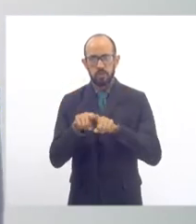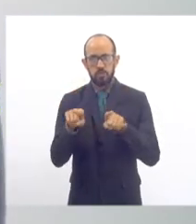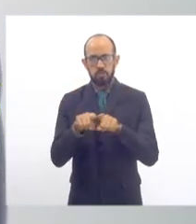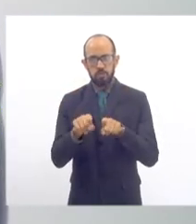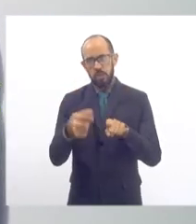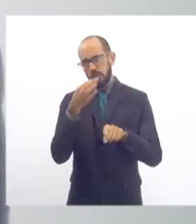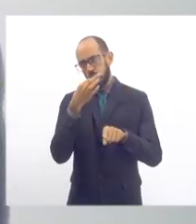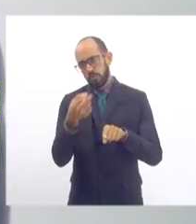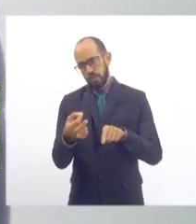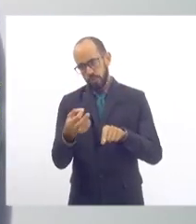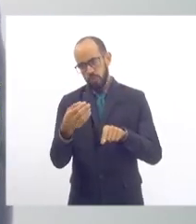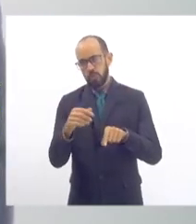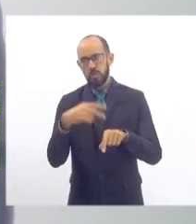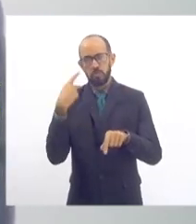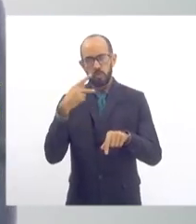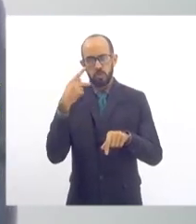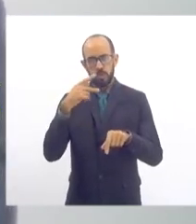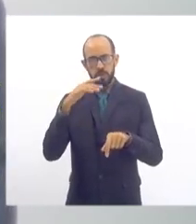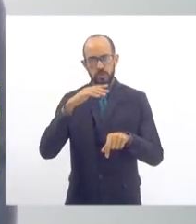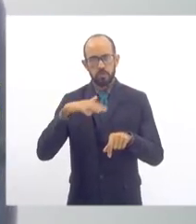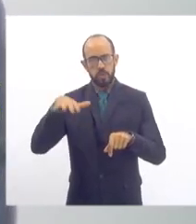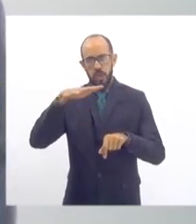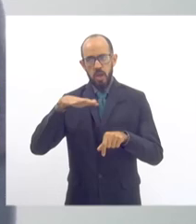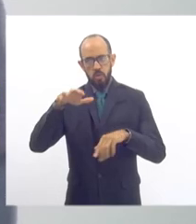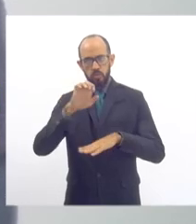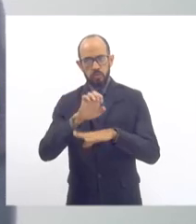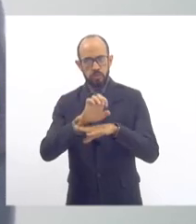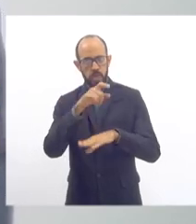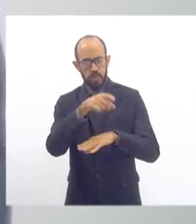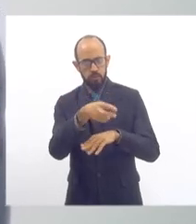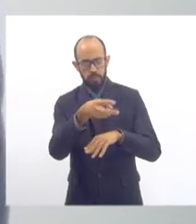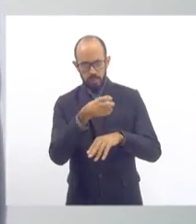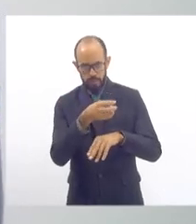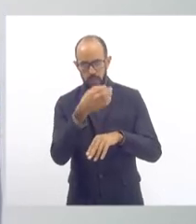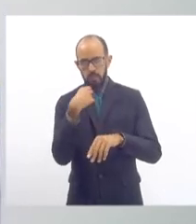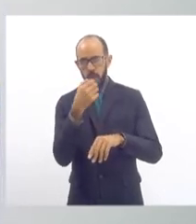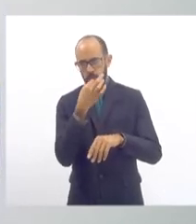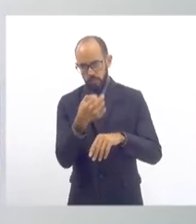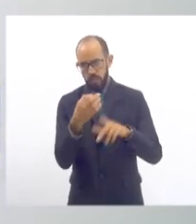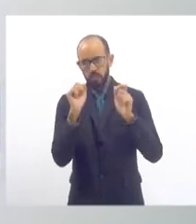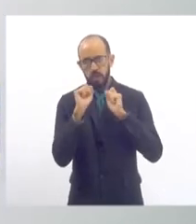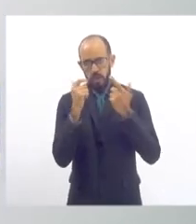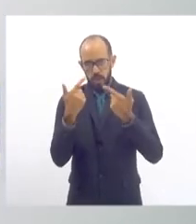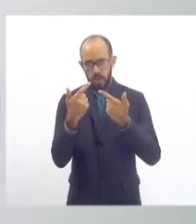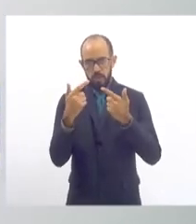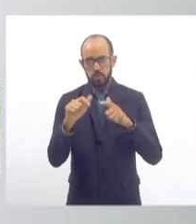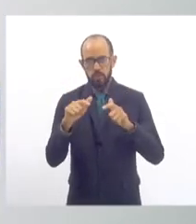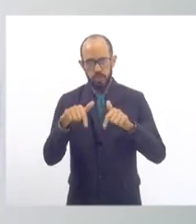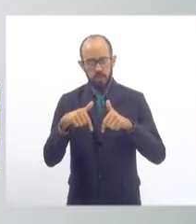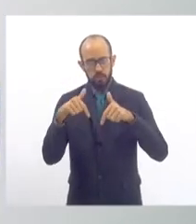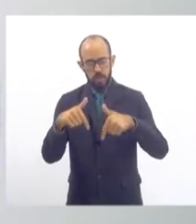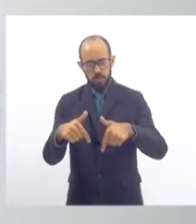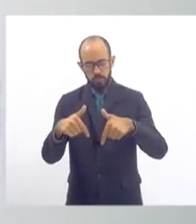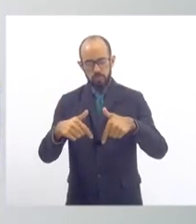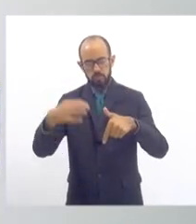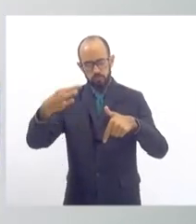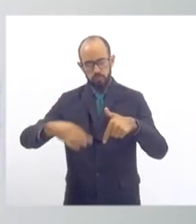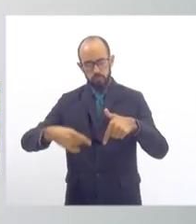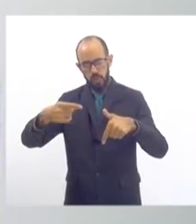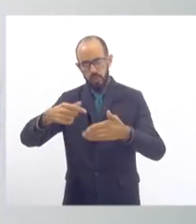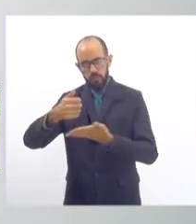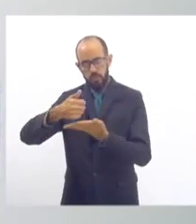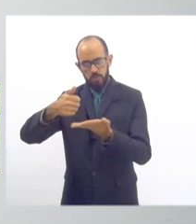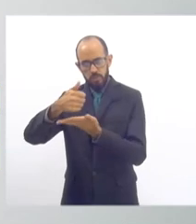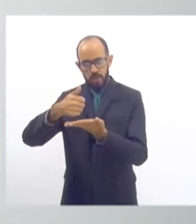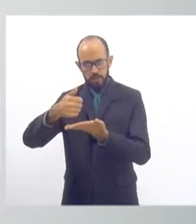e que a Procuradoria-Geral do Estado leve isso em consideração para que possa tomar uma posição com mais fundamentos e uma visão mais